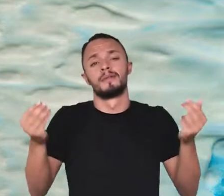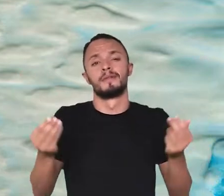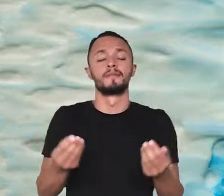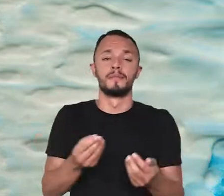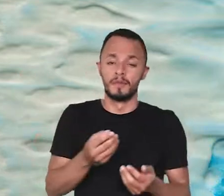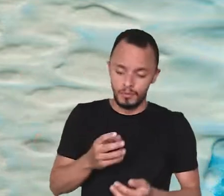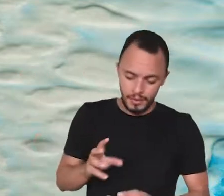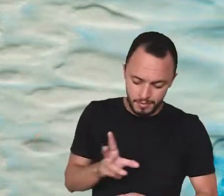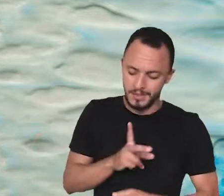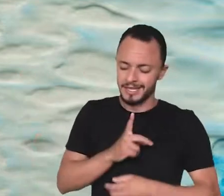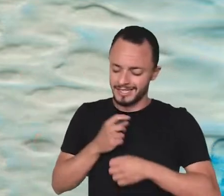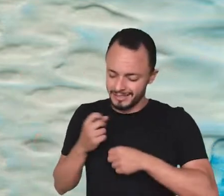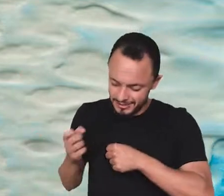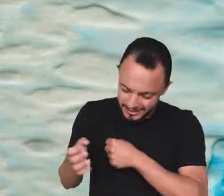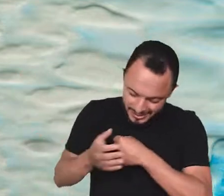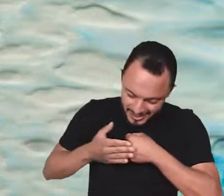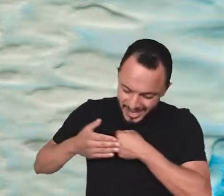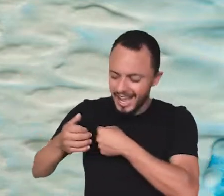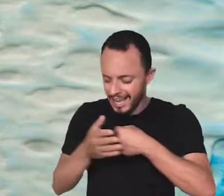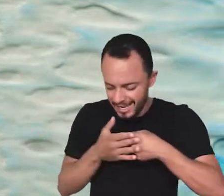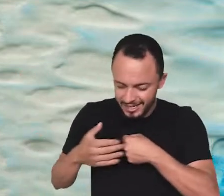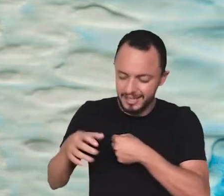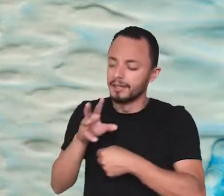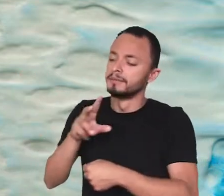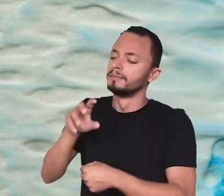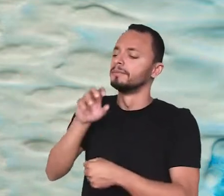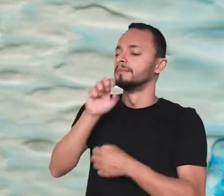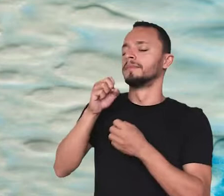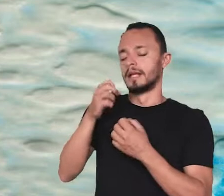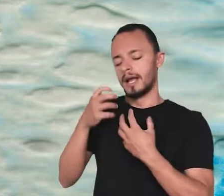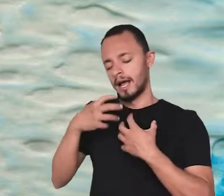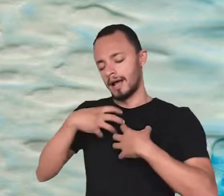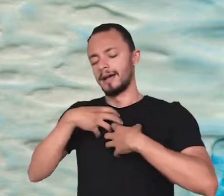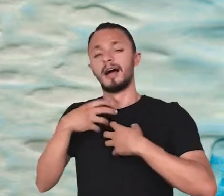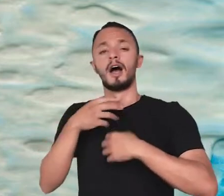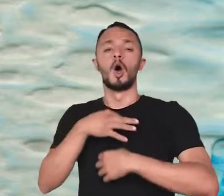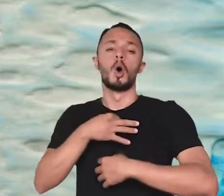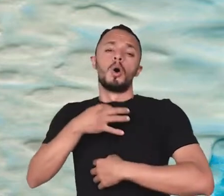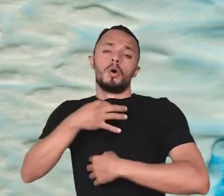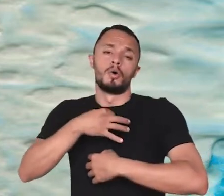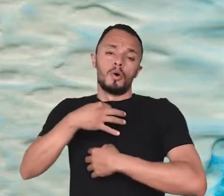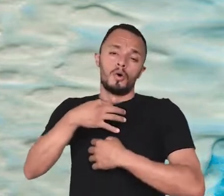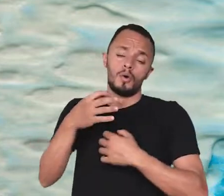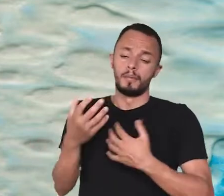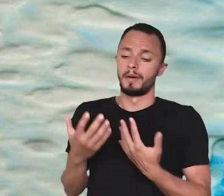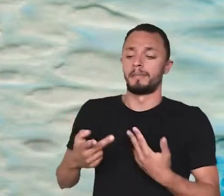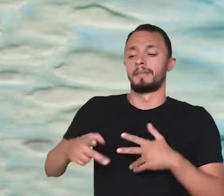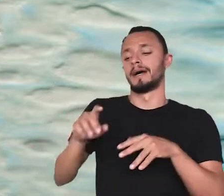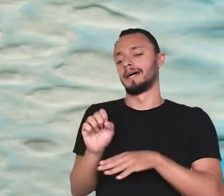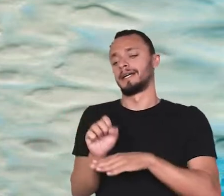secou. A lã de clarinho desde minha roupa parece